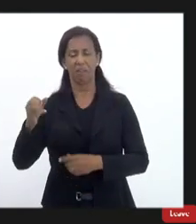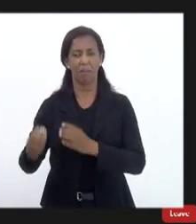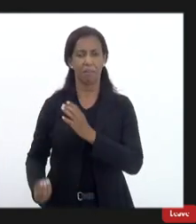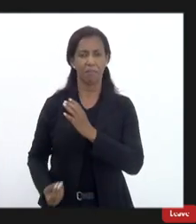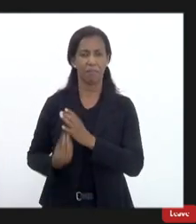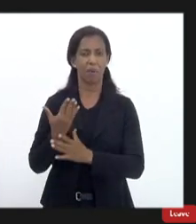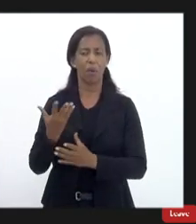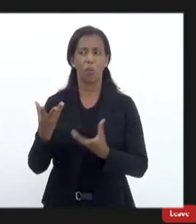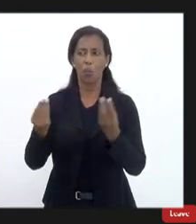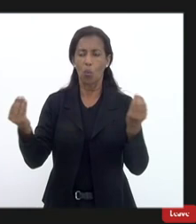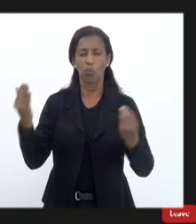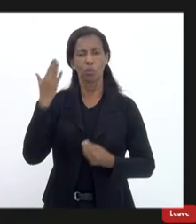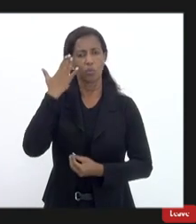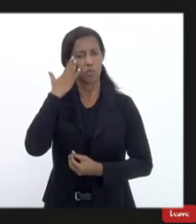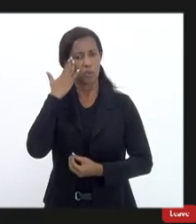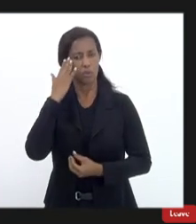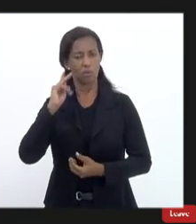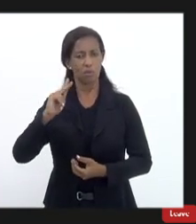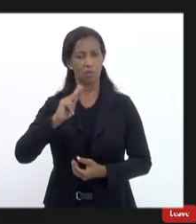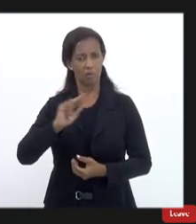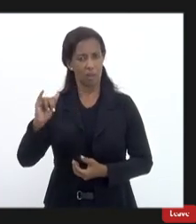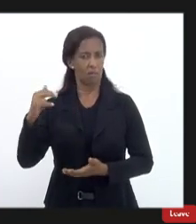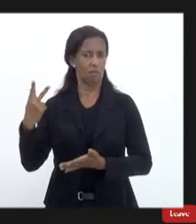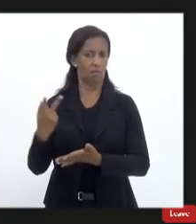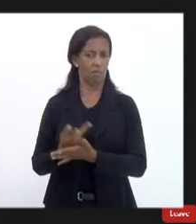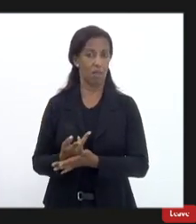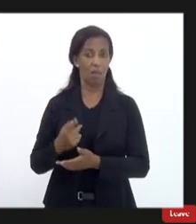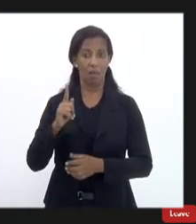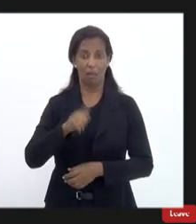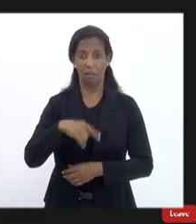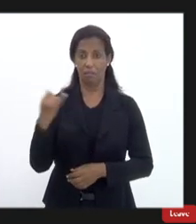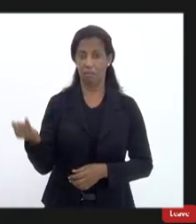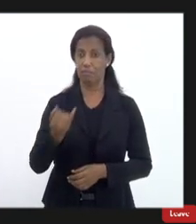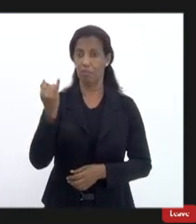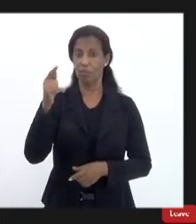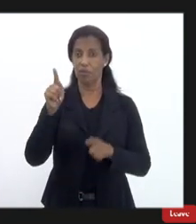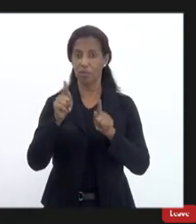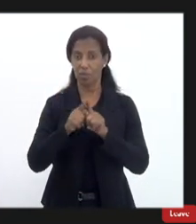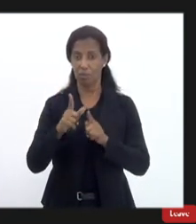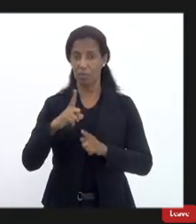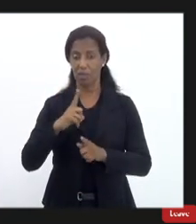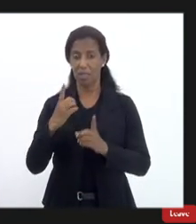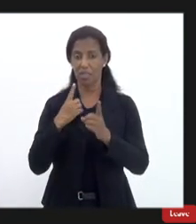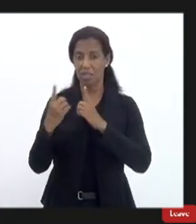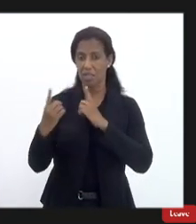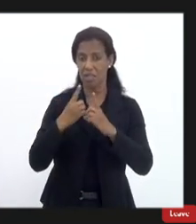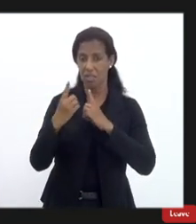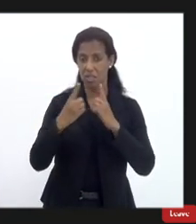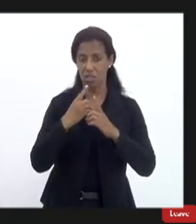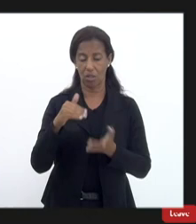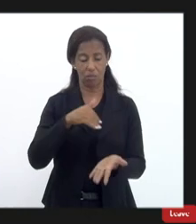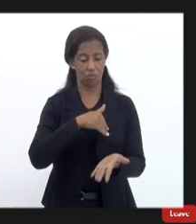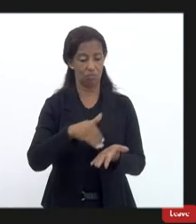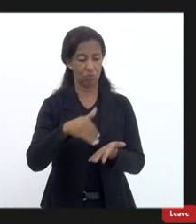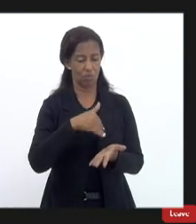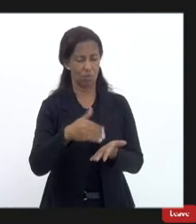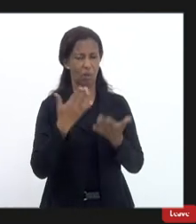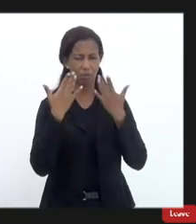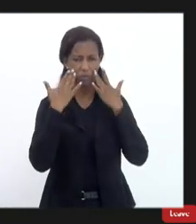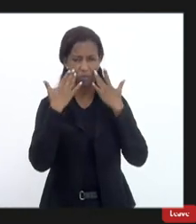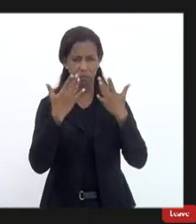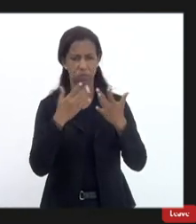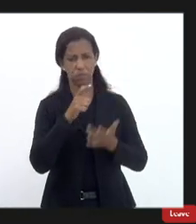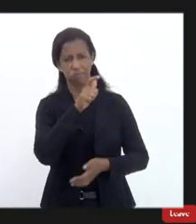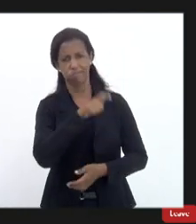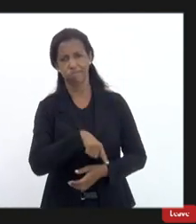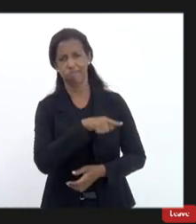muitos entendimentos ainda vão acontecer. E é extremamente importante estabelecer esse diálogo, e o secretário vem se mostrando uma